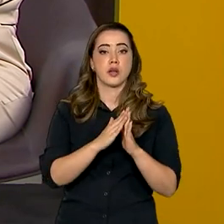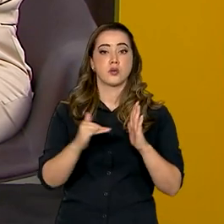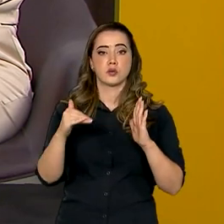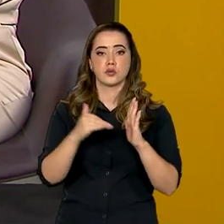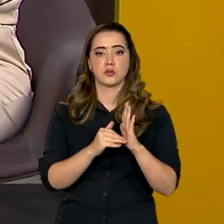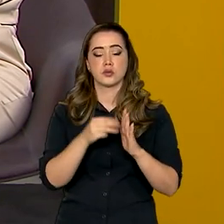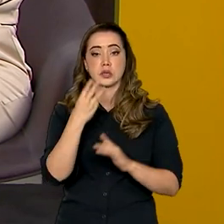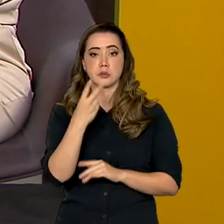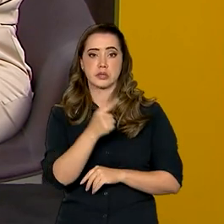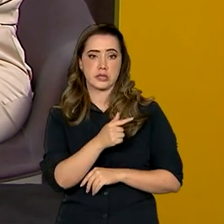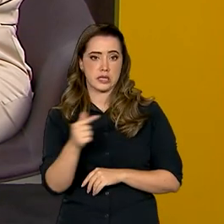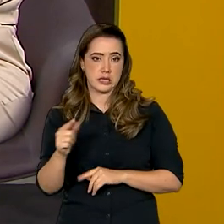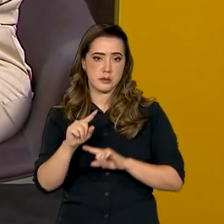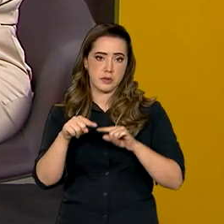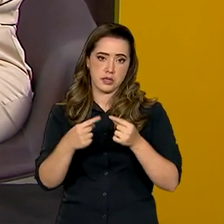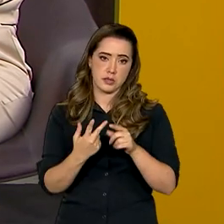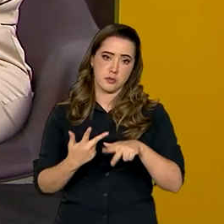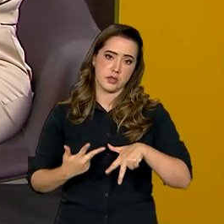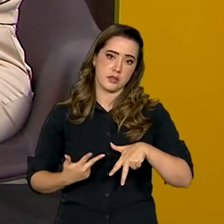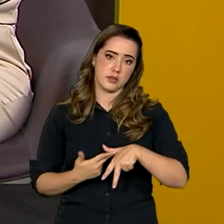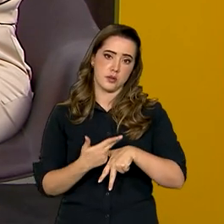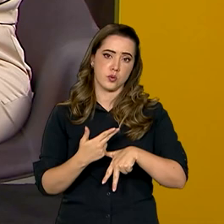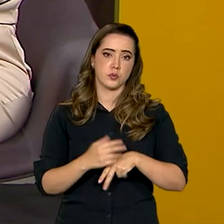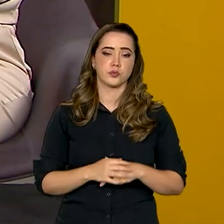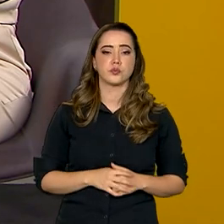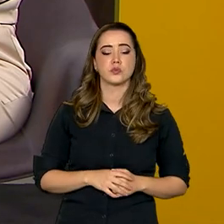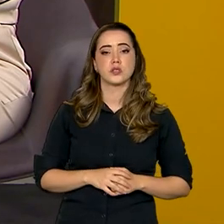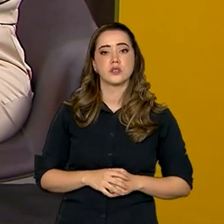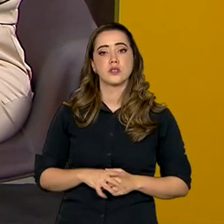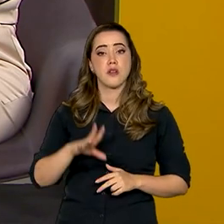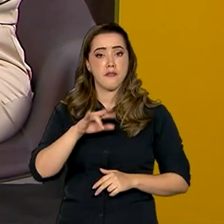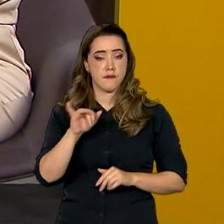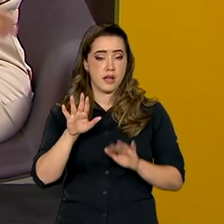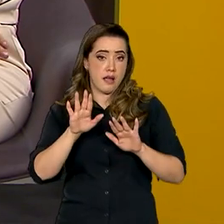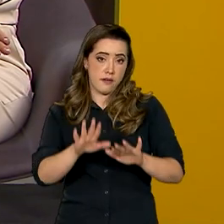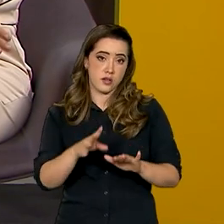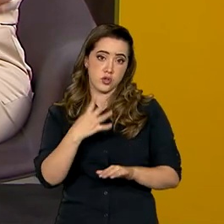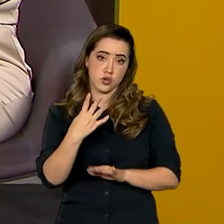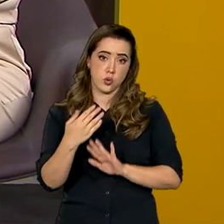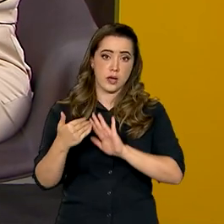por 3 semanas depois do procedimento cirúrgico e vai ficar de